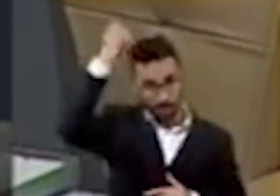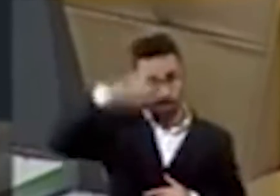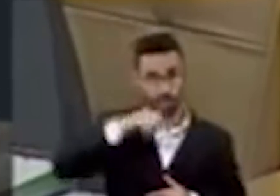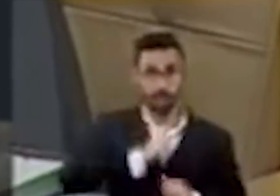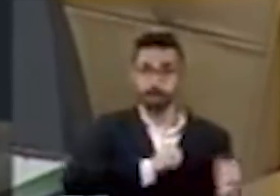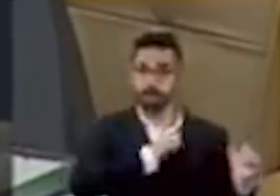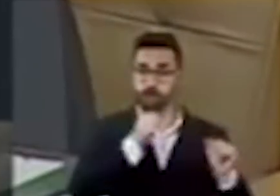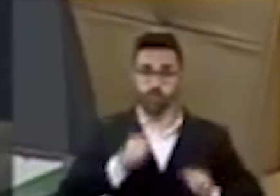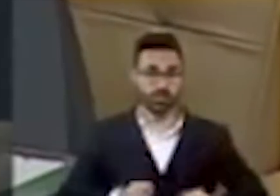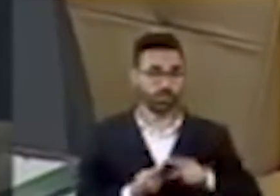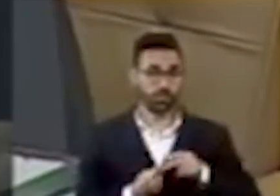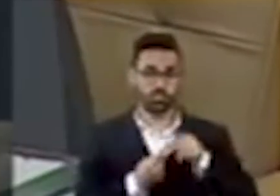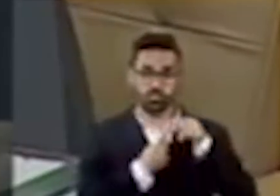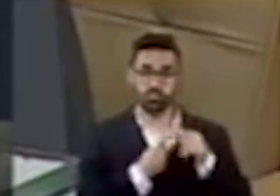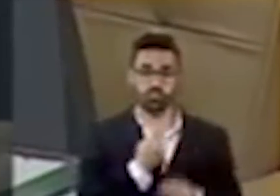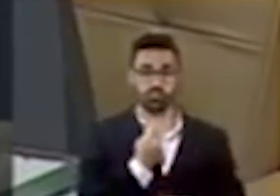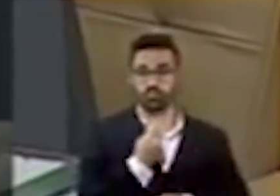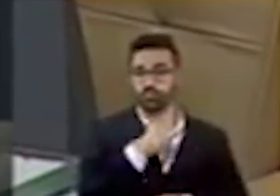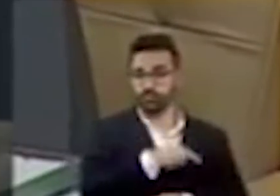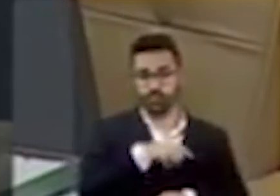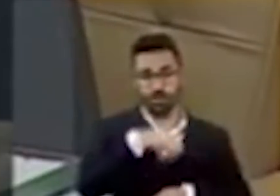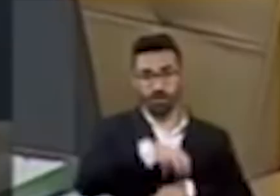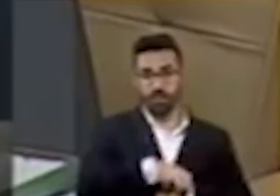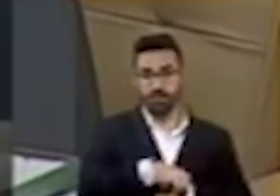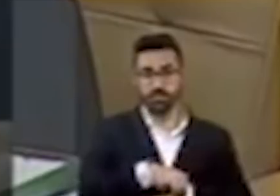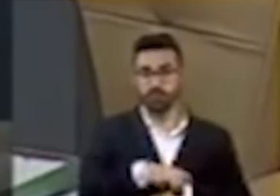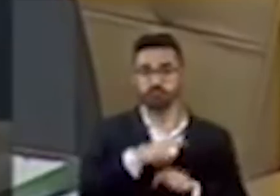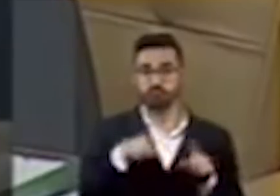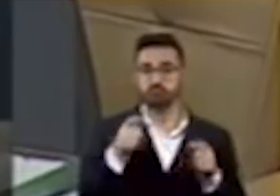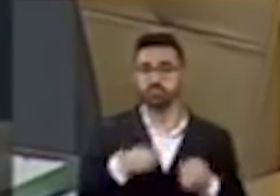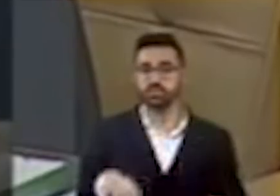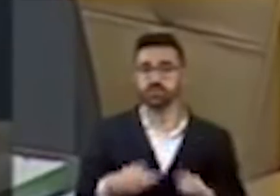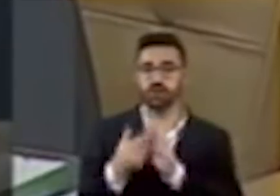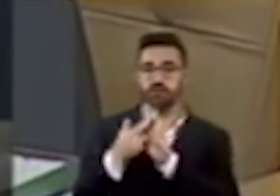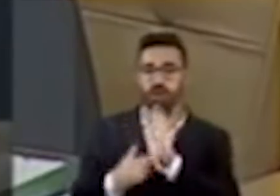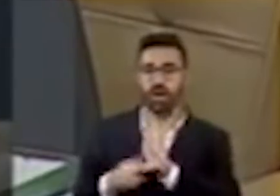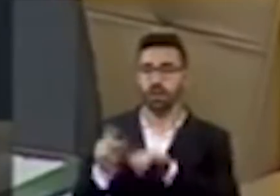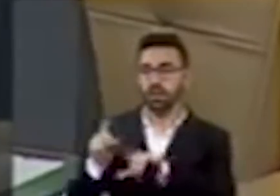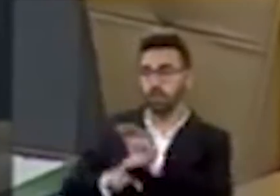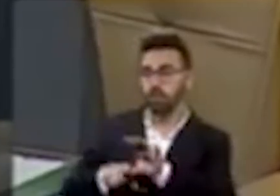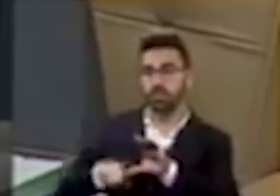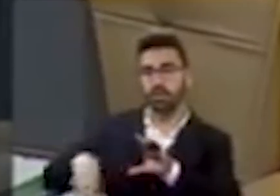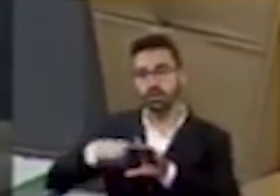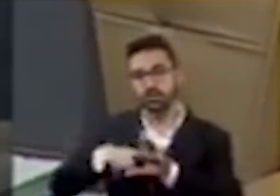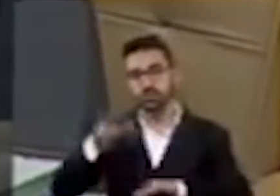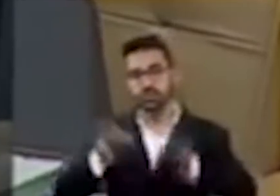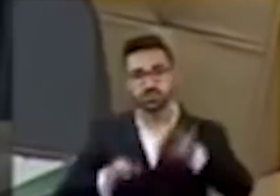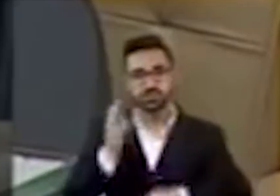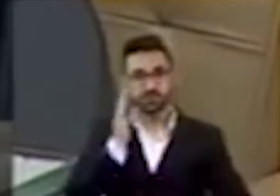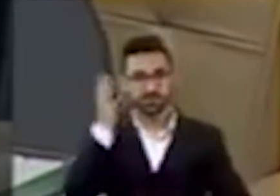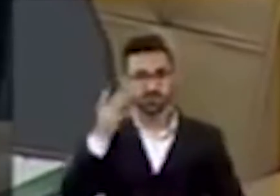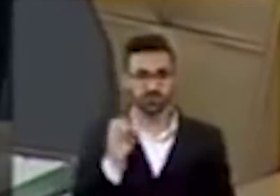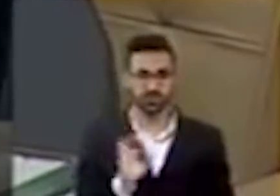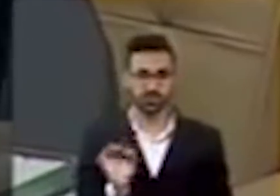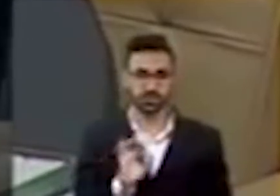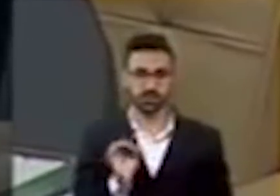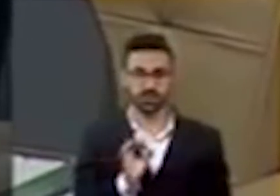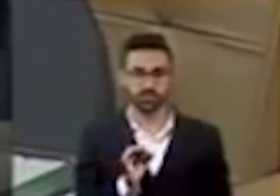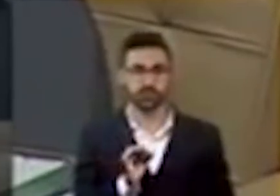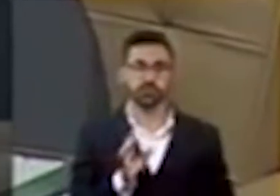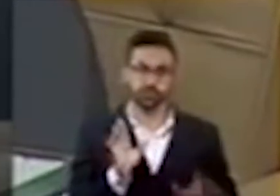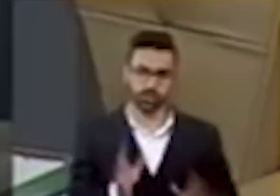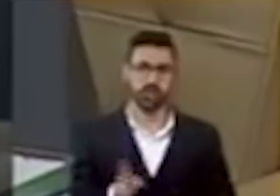absoluto, irrestrito e não estava sujeito a nenhum escrutínio judicial, motivo pelo qual usado pelos